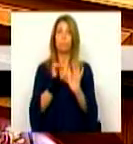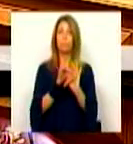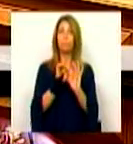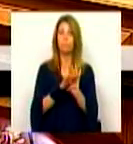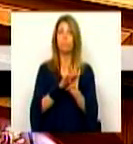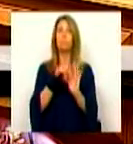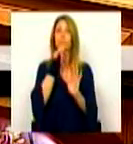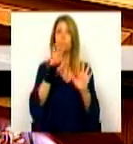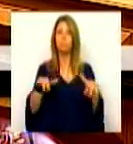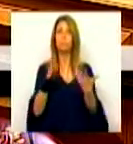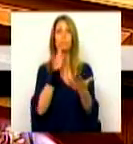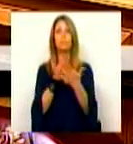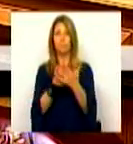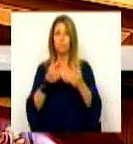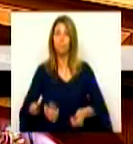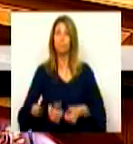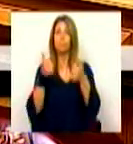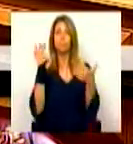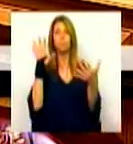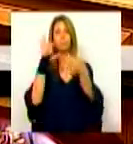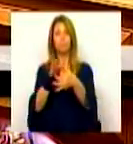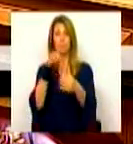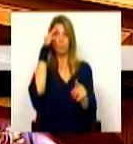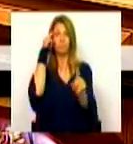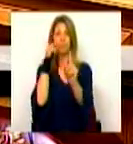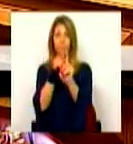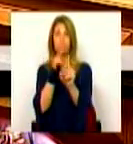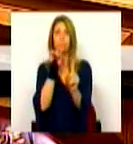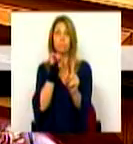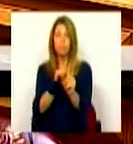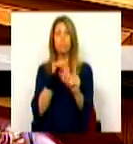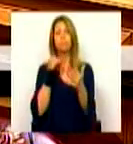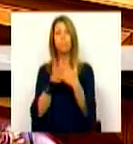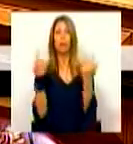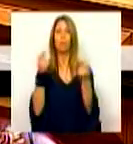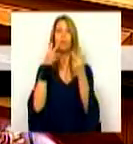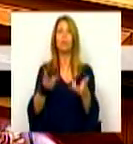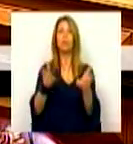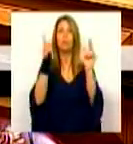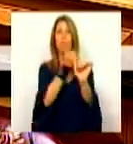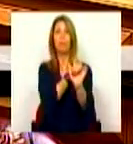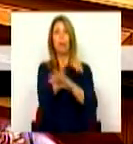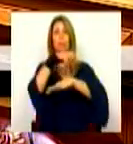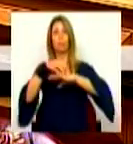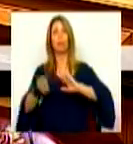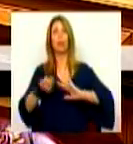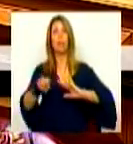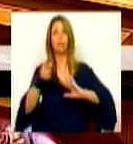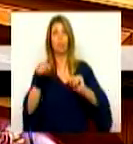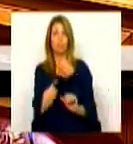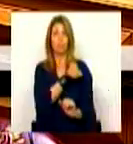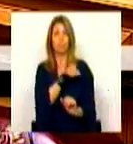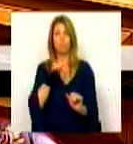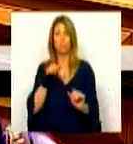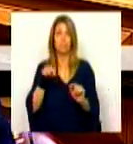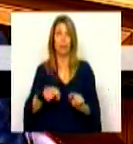que permitirá melhor servir a sua finalidade de promover a disponibilidade de imóveis para arrendamento em Portugal. Disse.